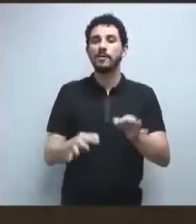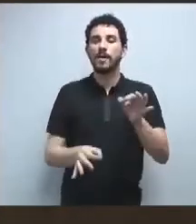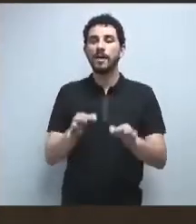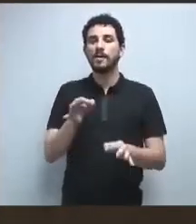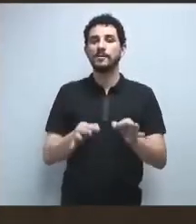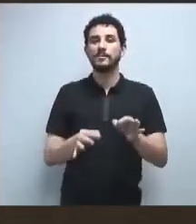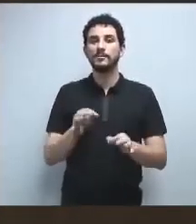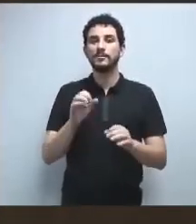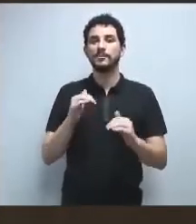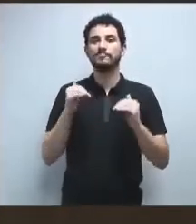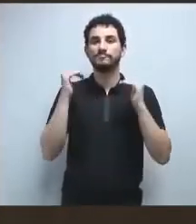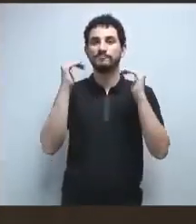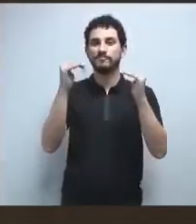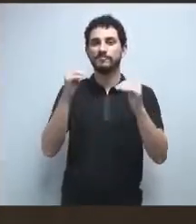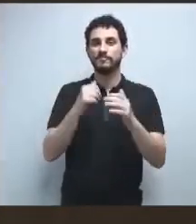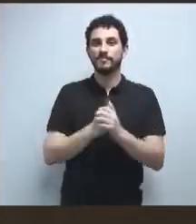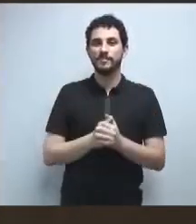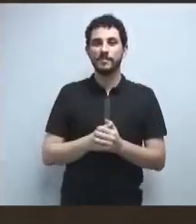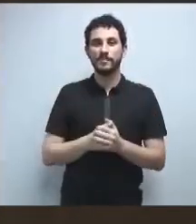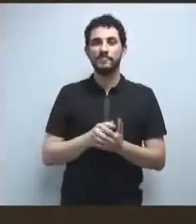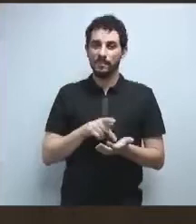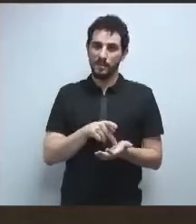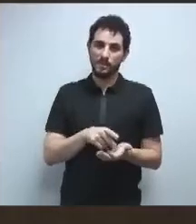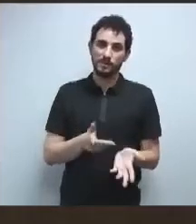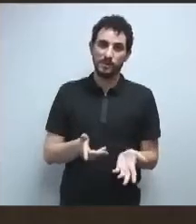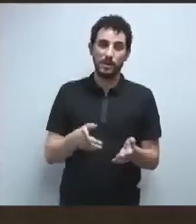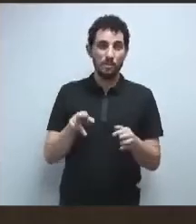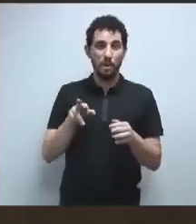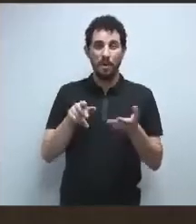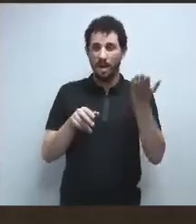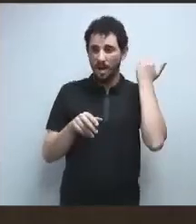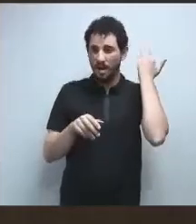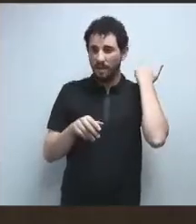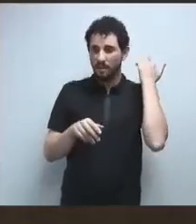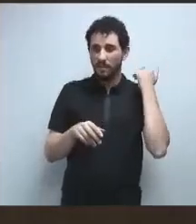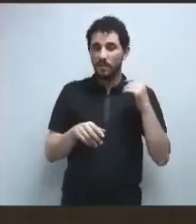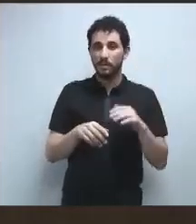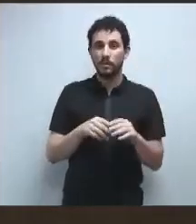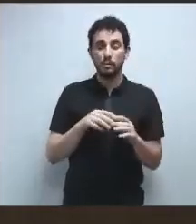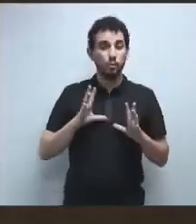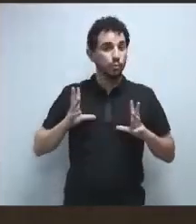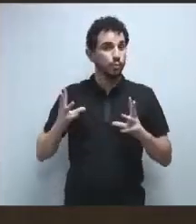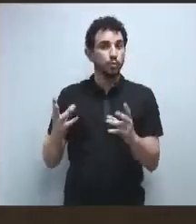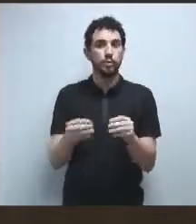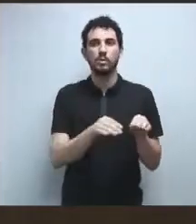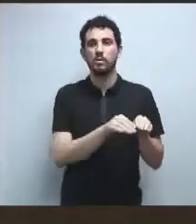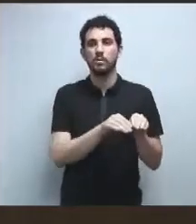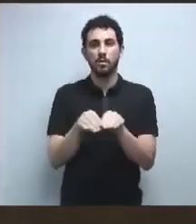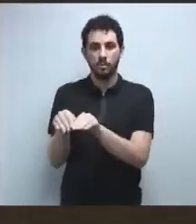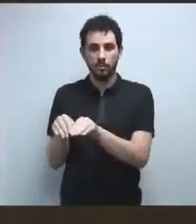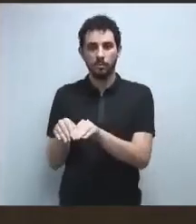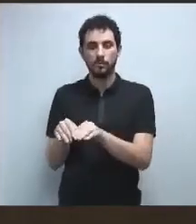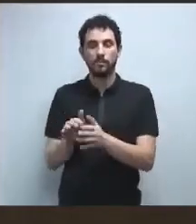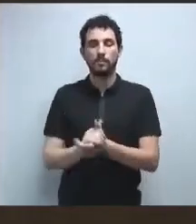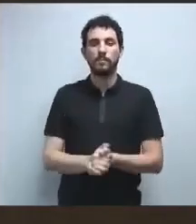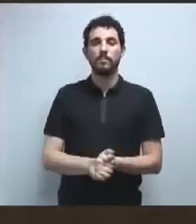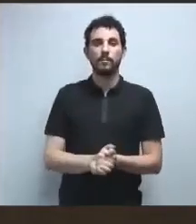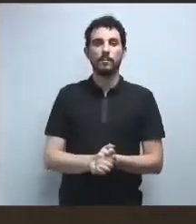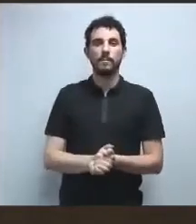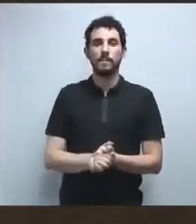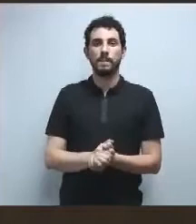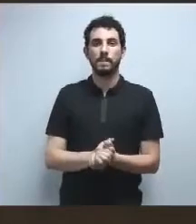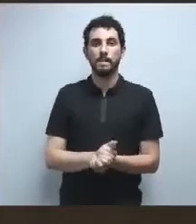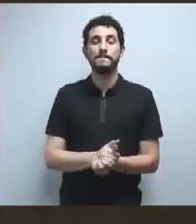verdade mas era assim que funcionava naquela época era regra a presença do